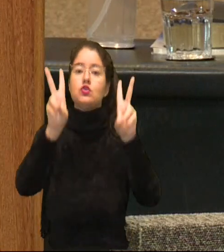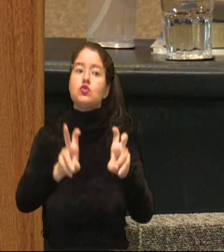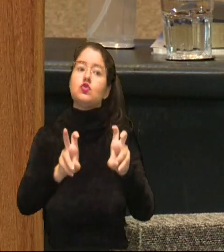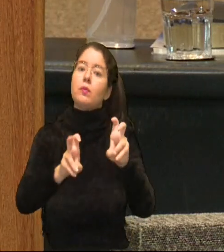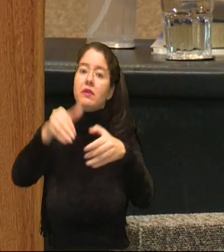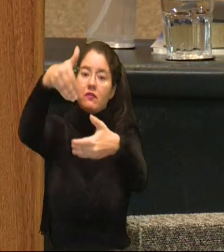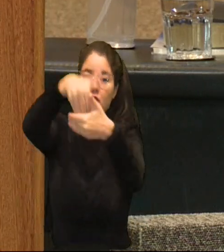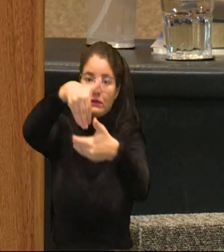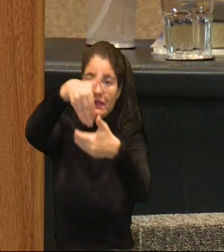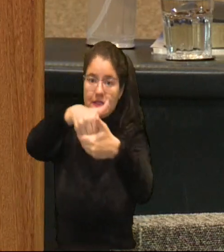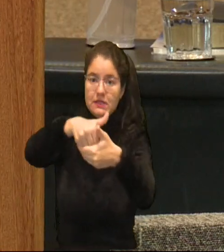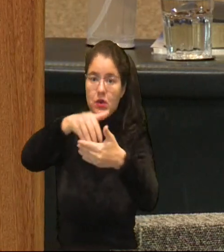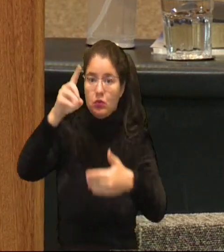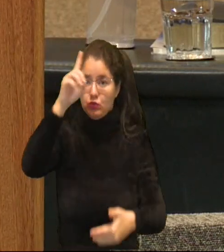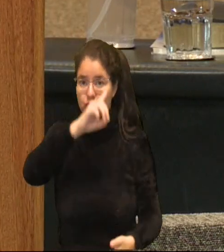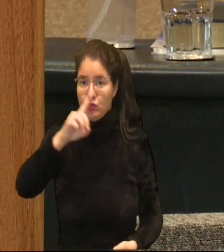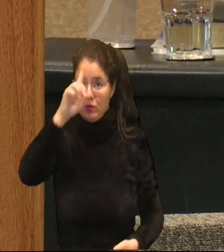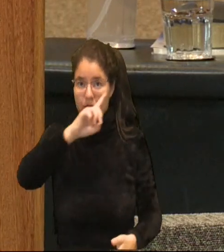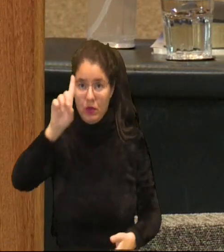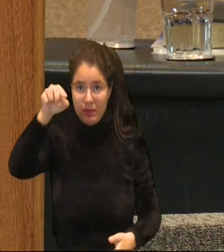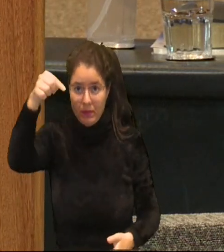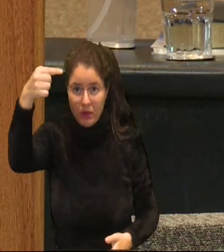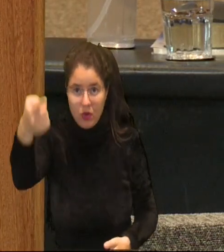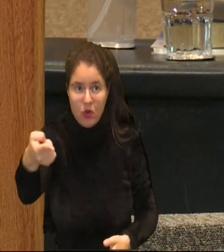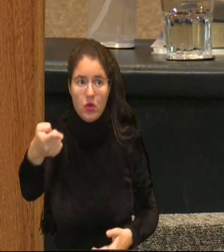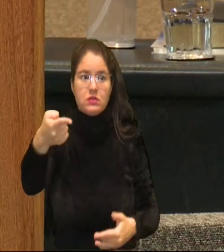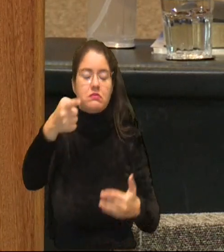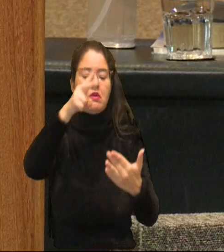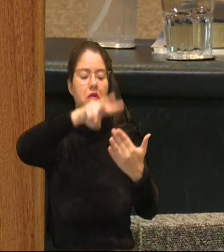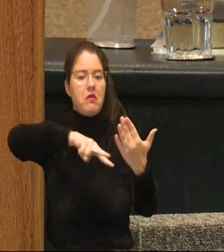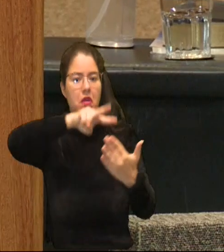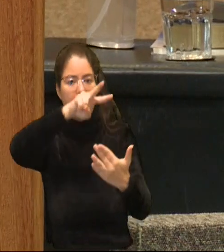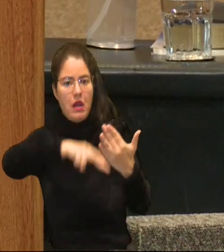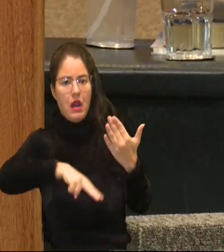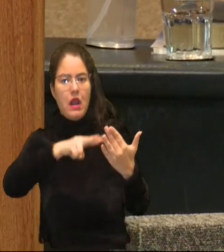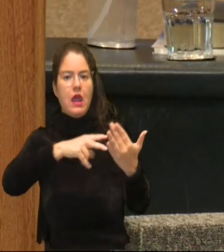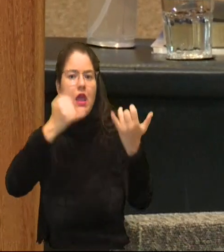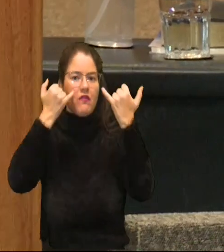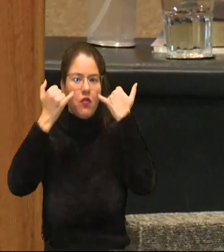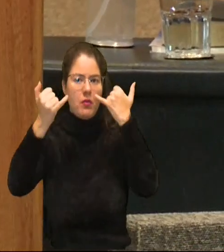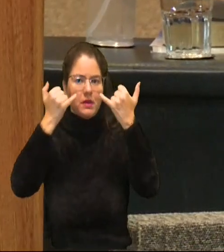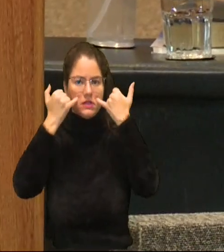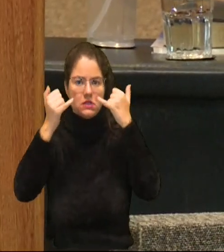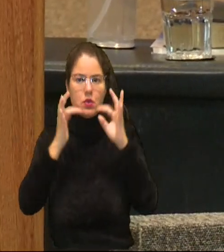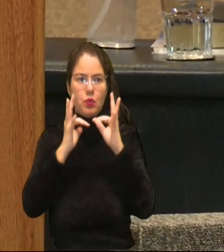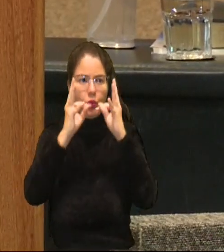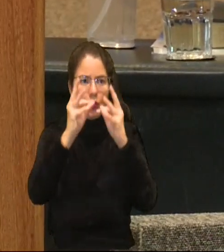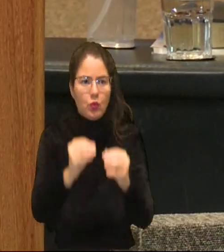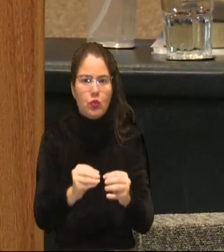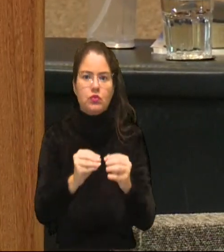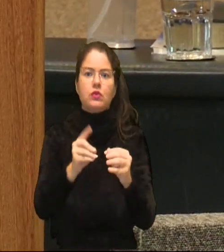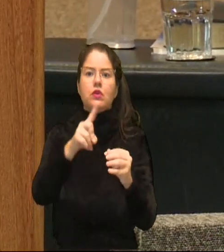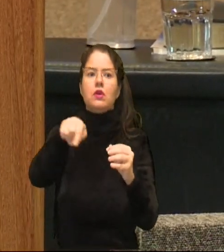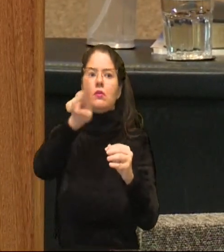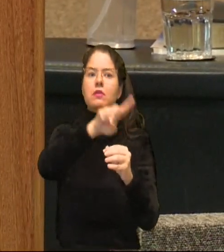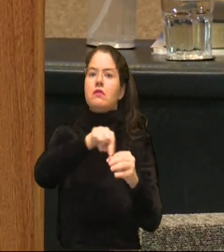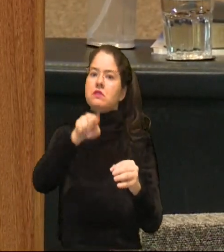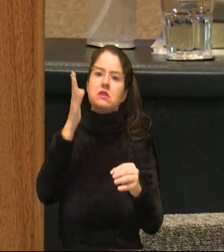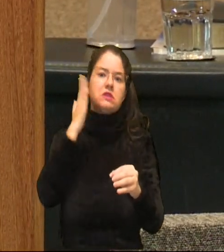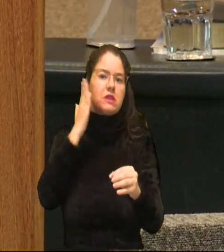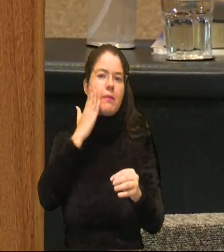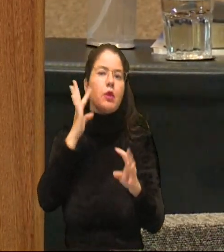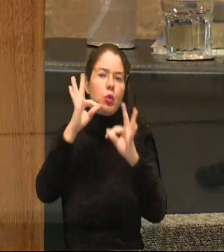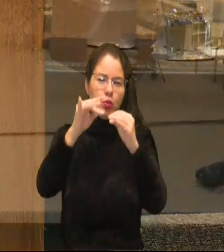próximo domingo. Então, deem uma passada no encarte, leiam todas as informações para que vocês estejam bem inteirados de